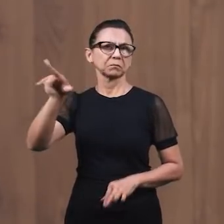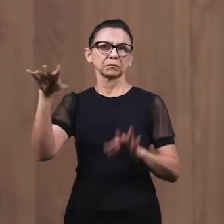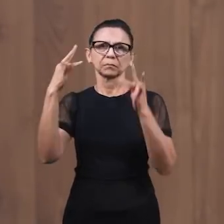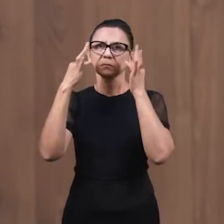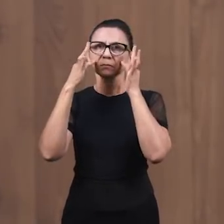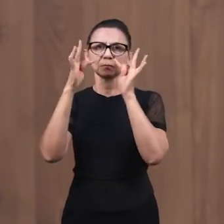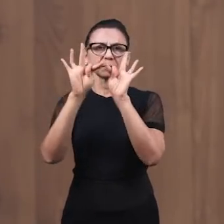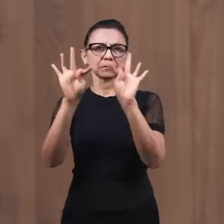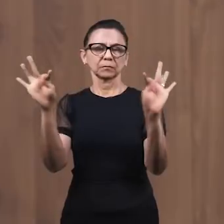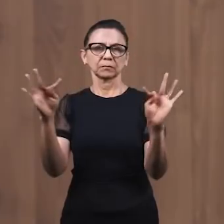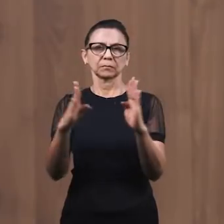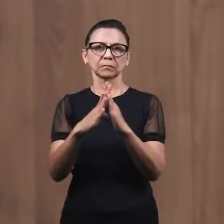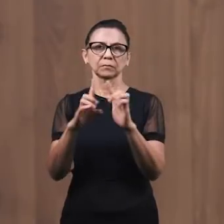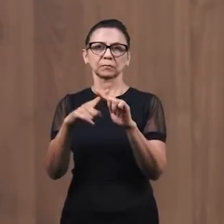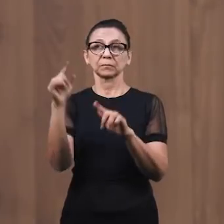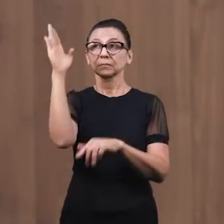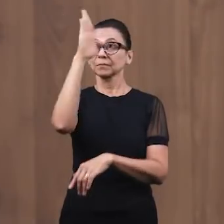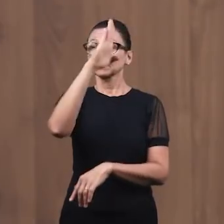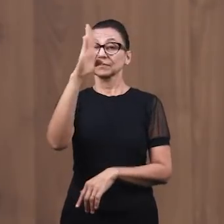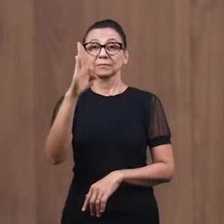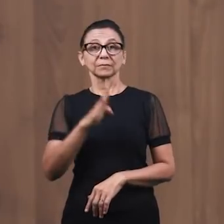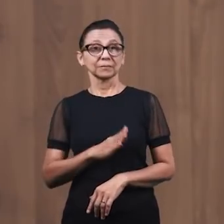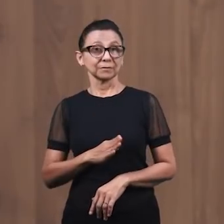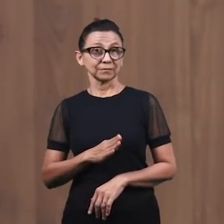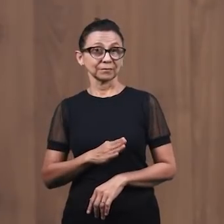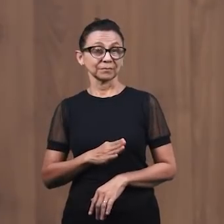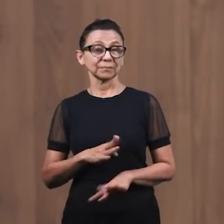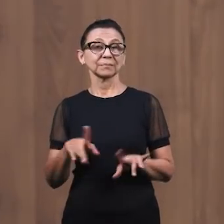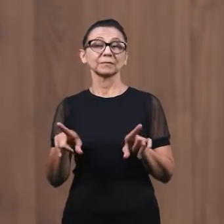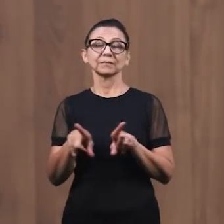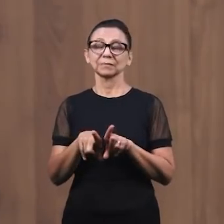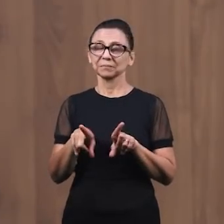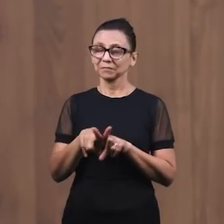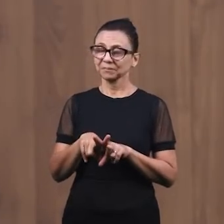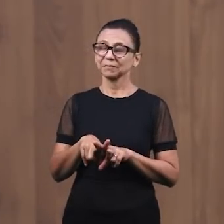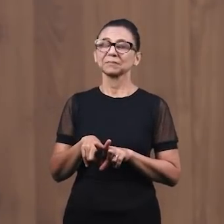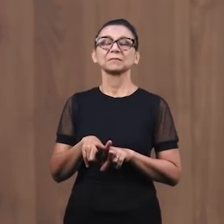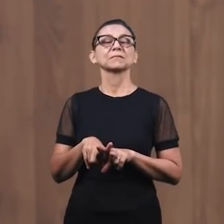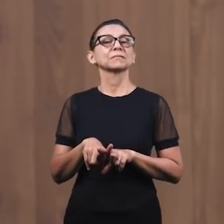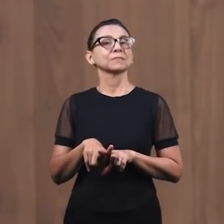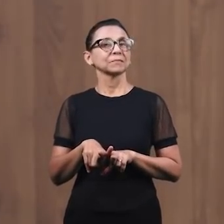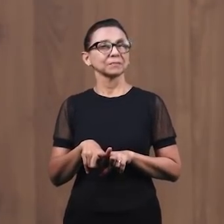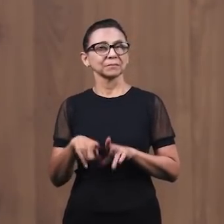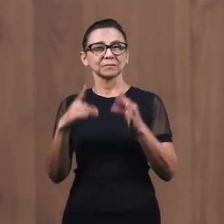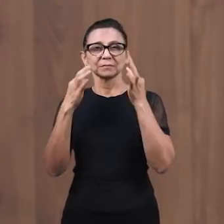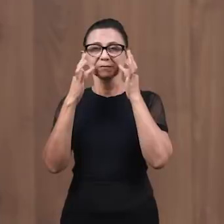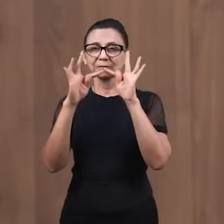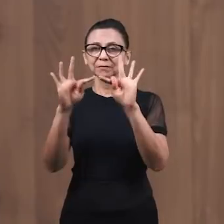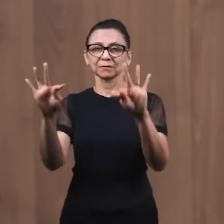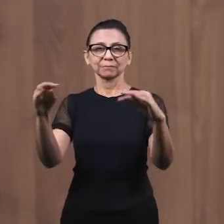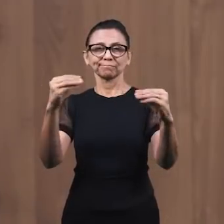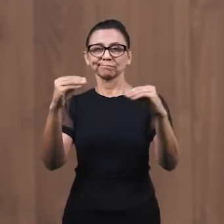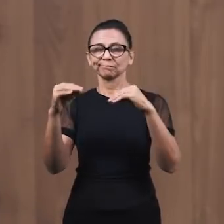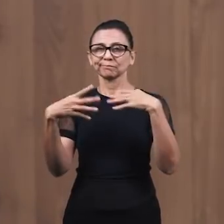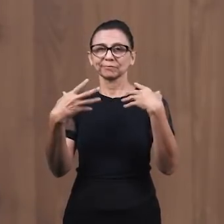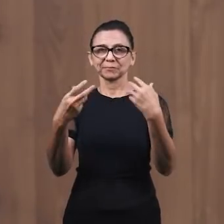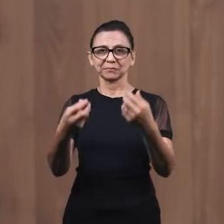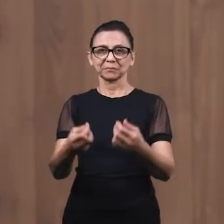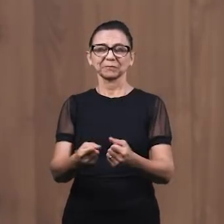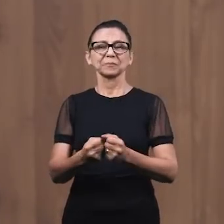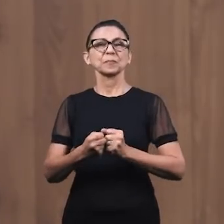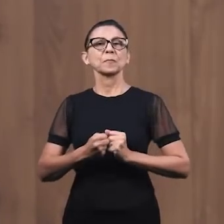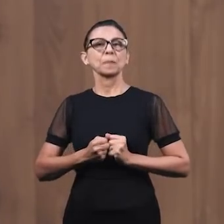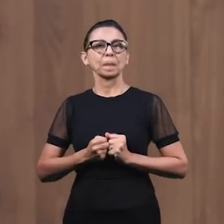temos outros testemunhos das nossas igrejas do Brasil. Como também no Brasil, os irmãos estão recebendo os testemunhos da Escola Bíblica.